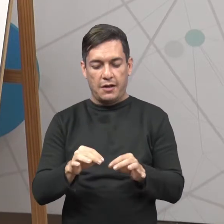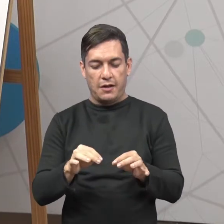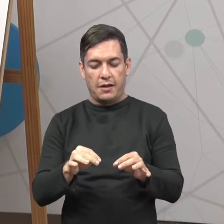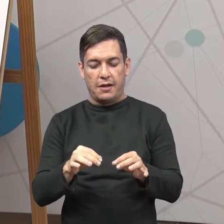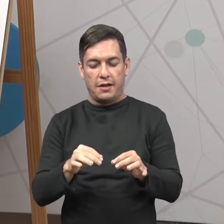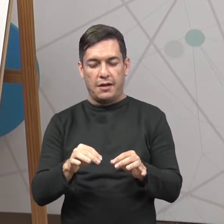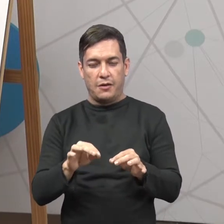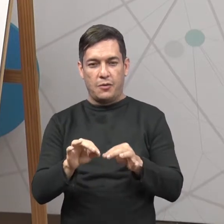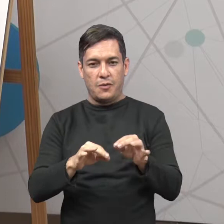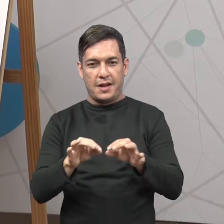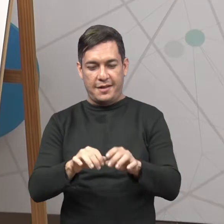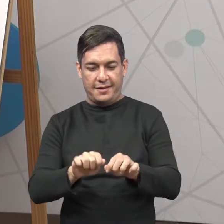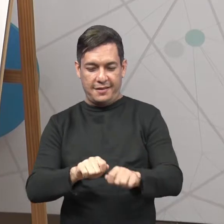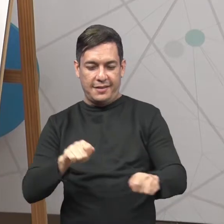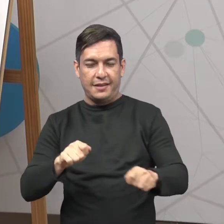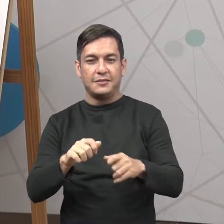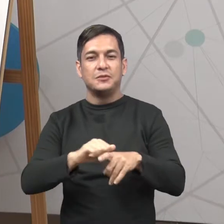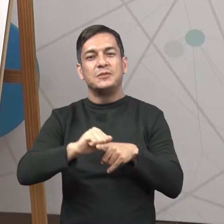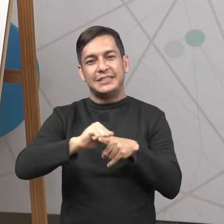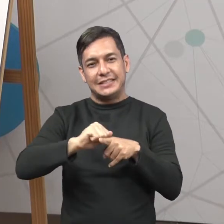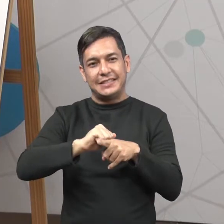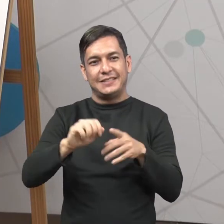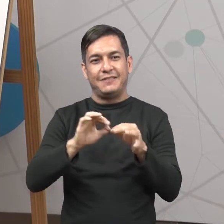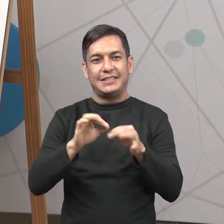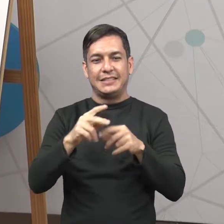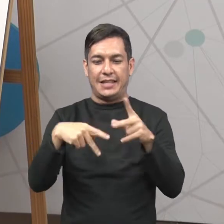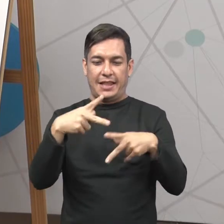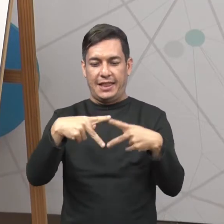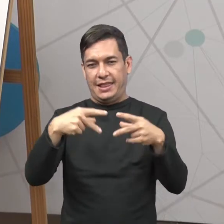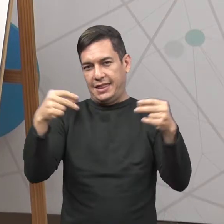sapato e fazia laços.